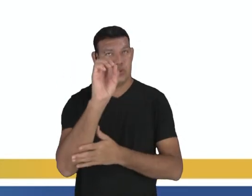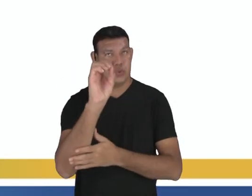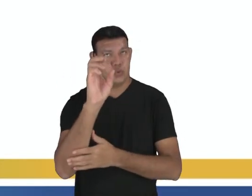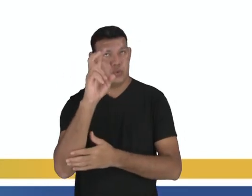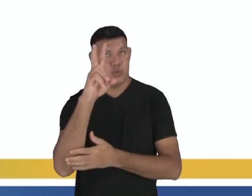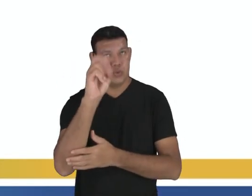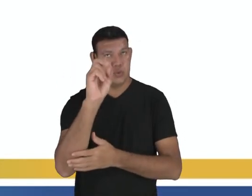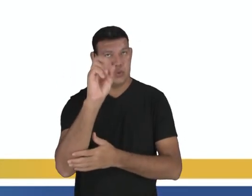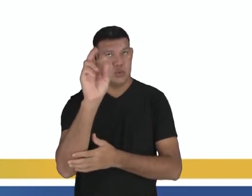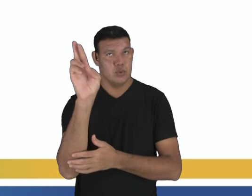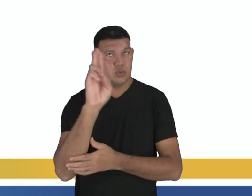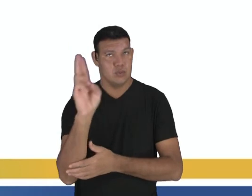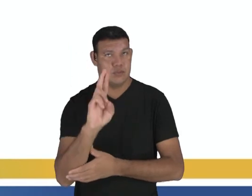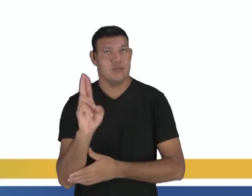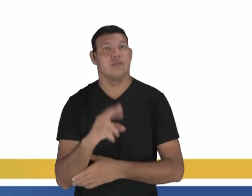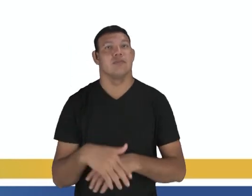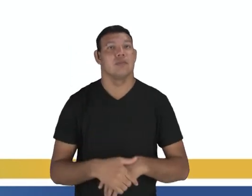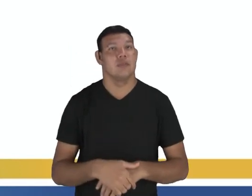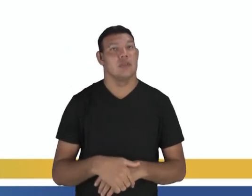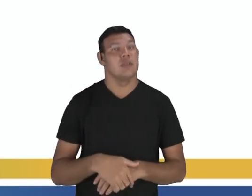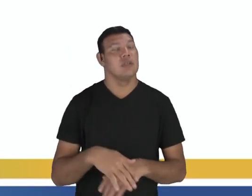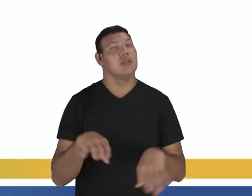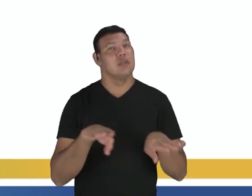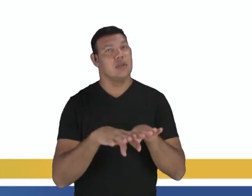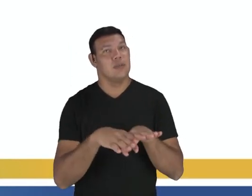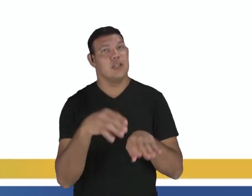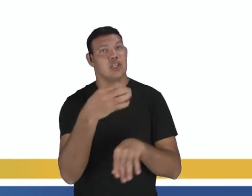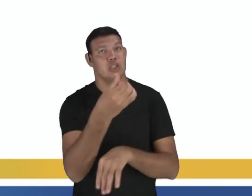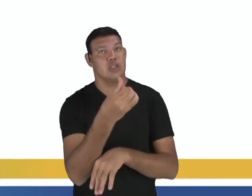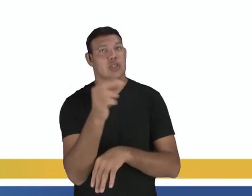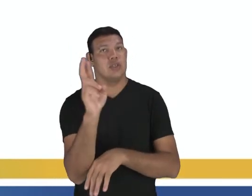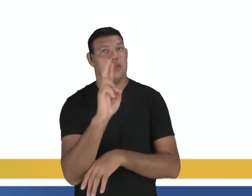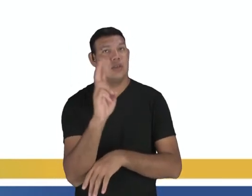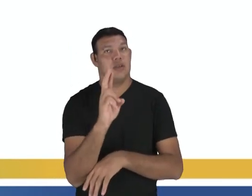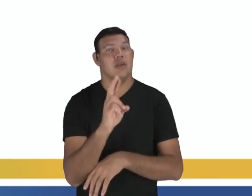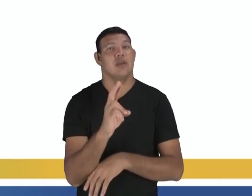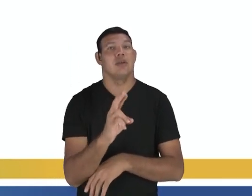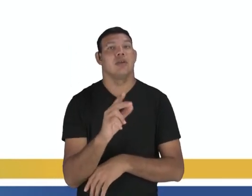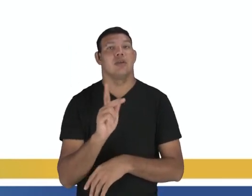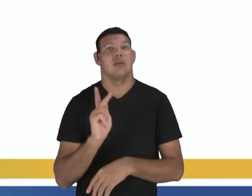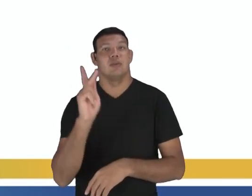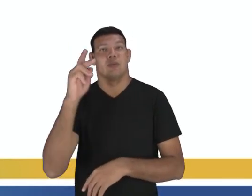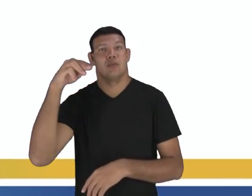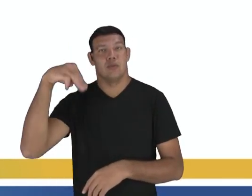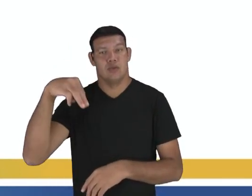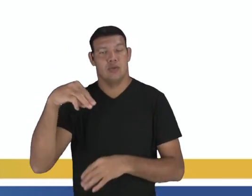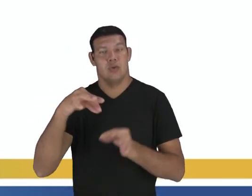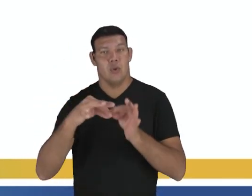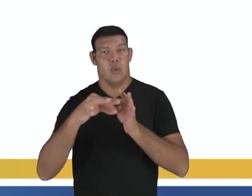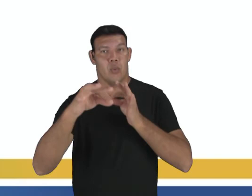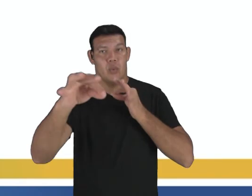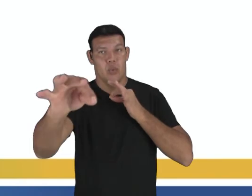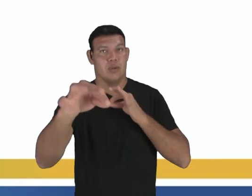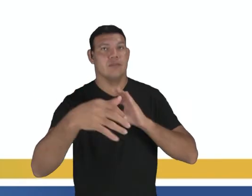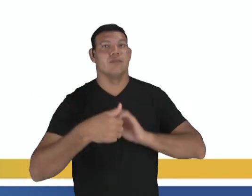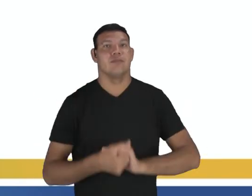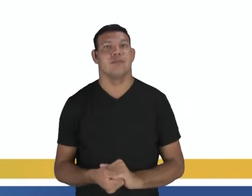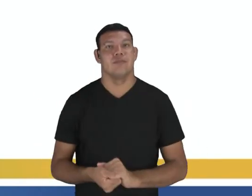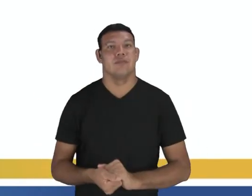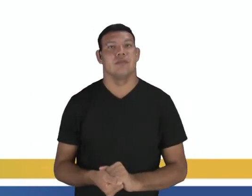pergunta. Indicado por x o número de quilômetros rodados, qual é a expressão que representa o preço cobrado por